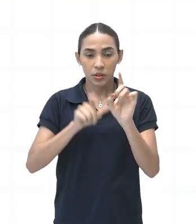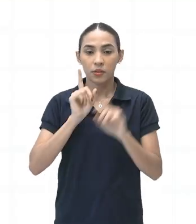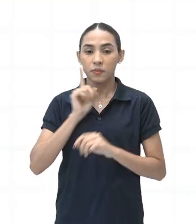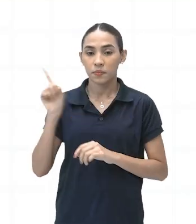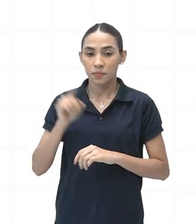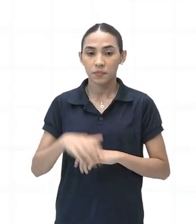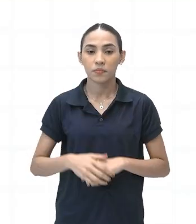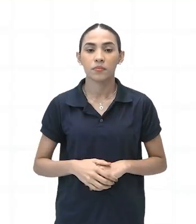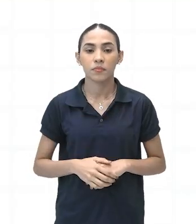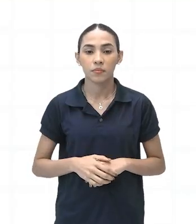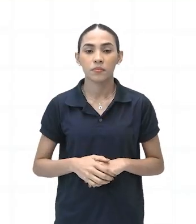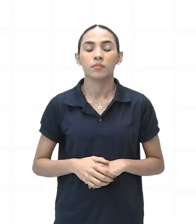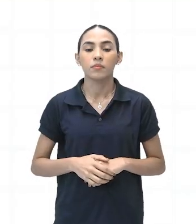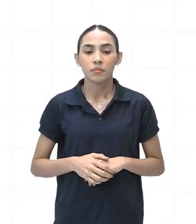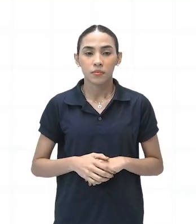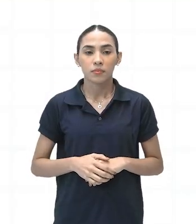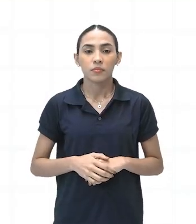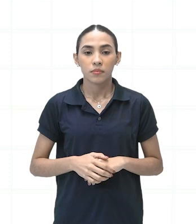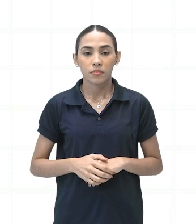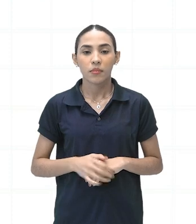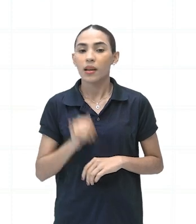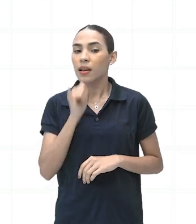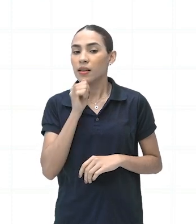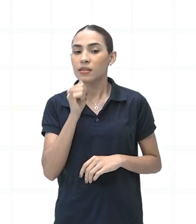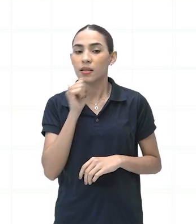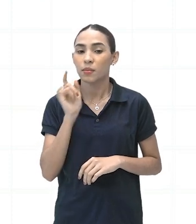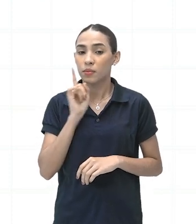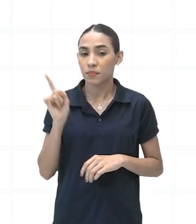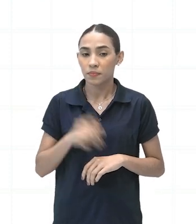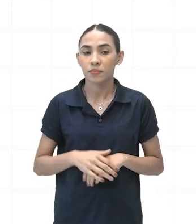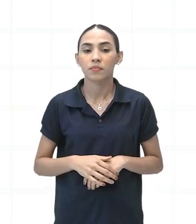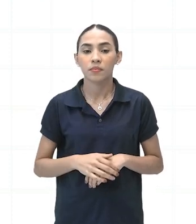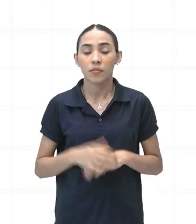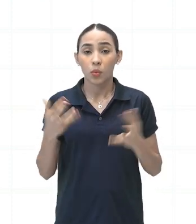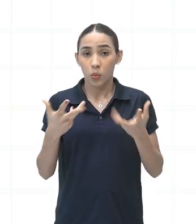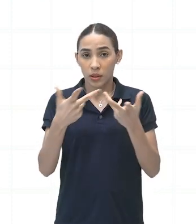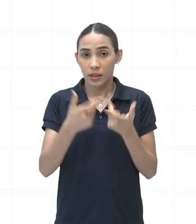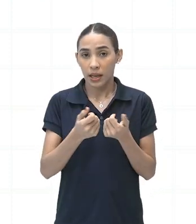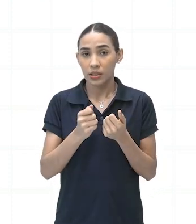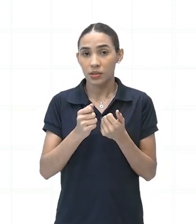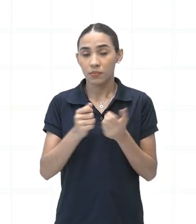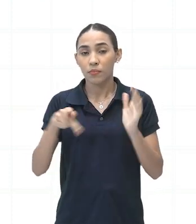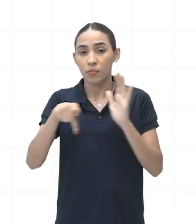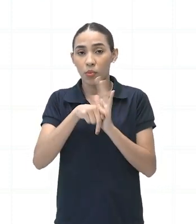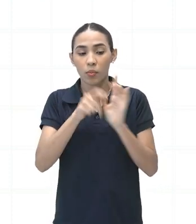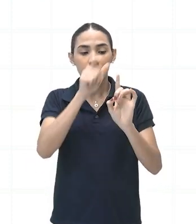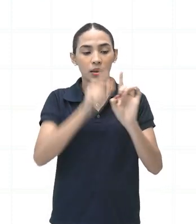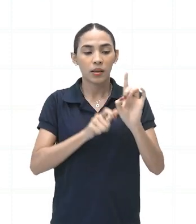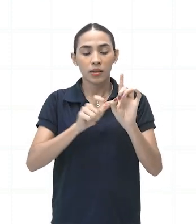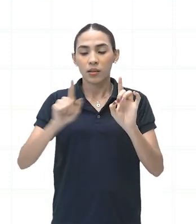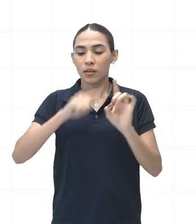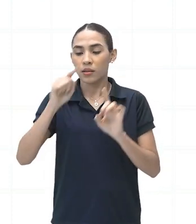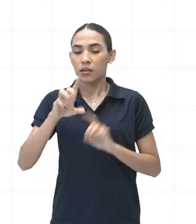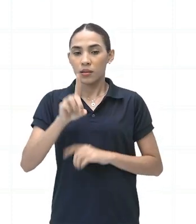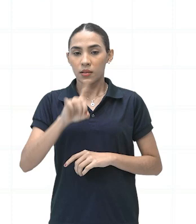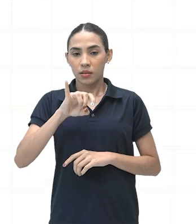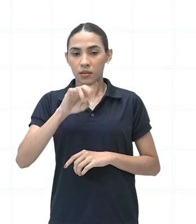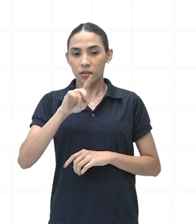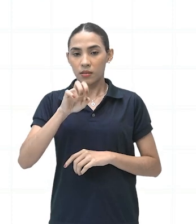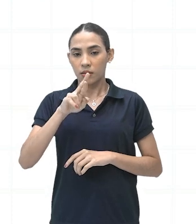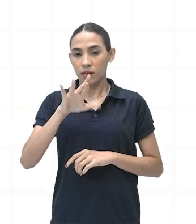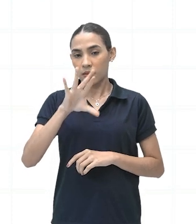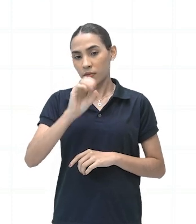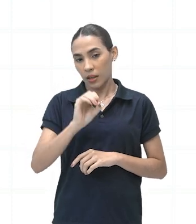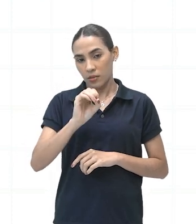favor. Essa qualidade do meu sujeito, no caso aí, a qualidade do sujeito está expressa pela palavra diverso.